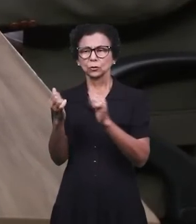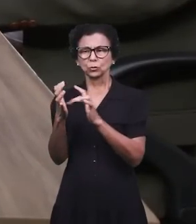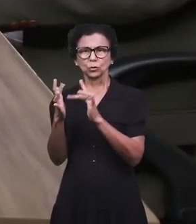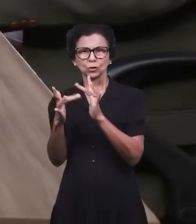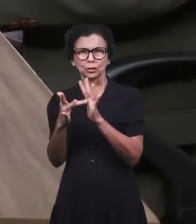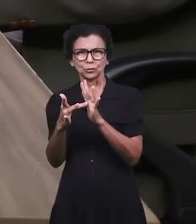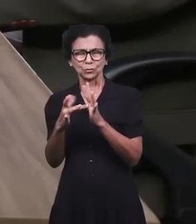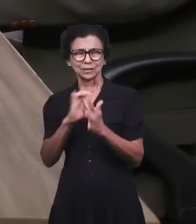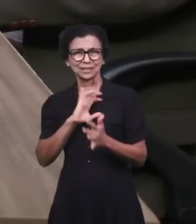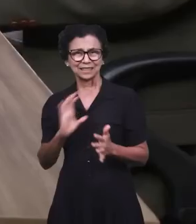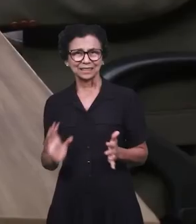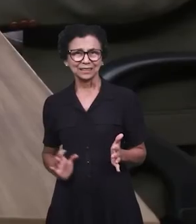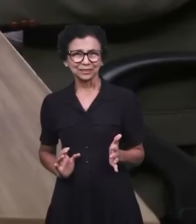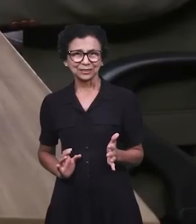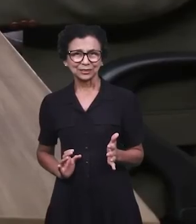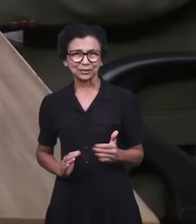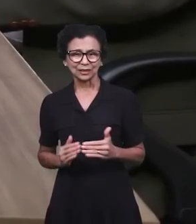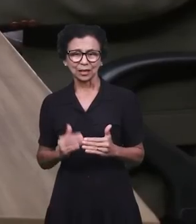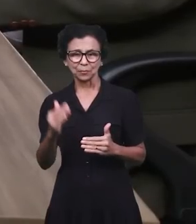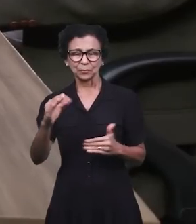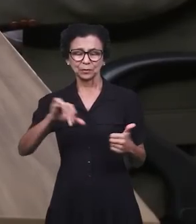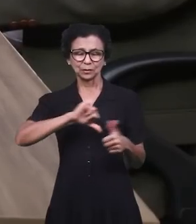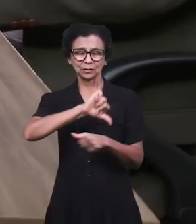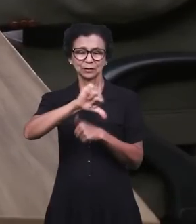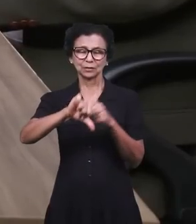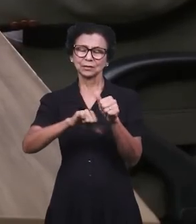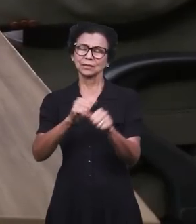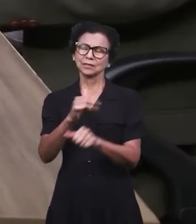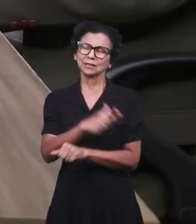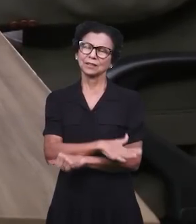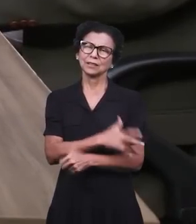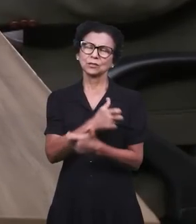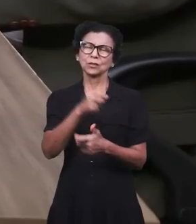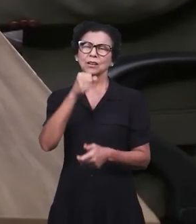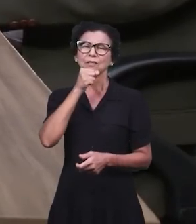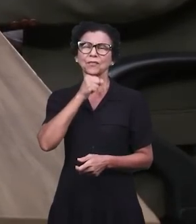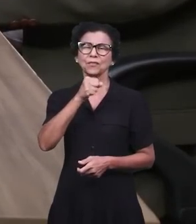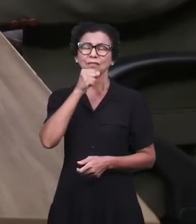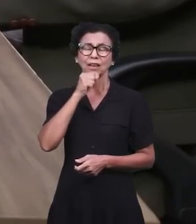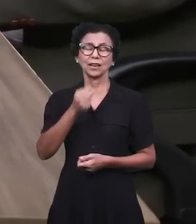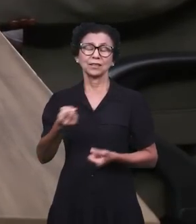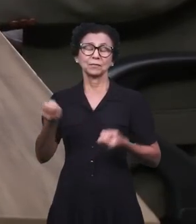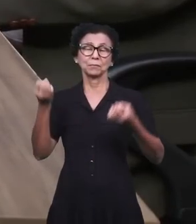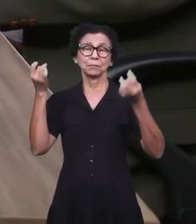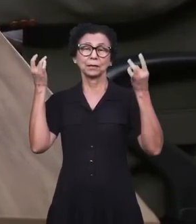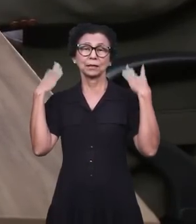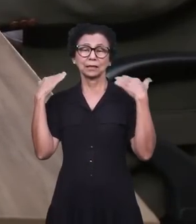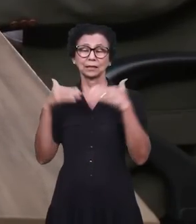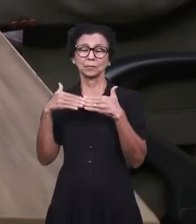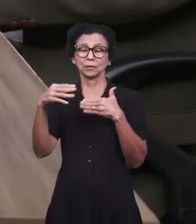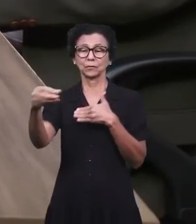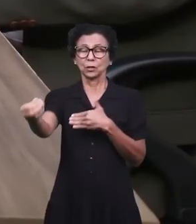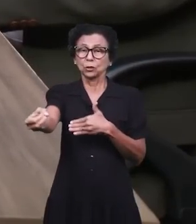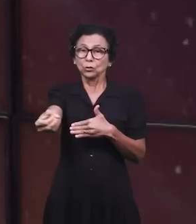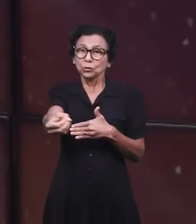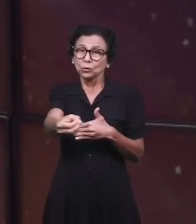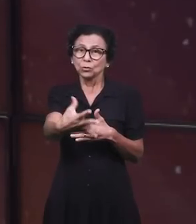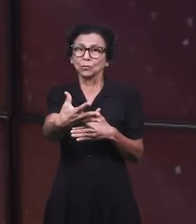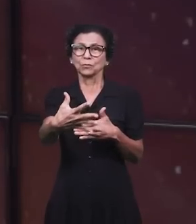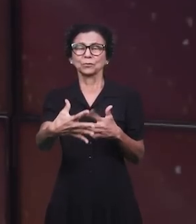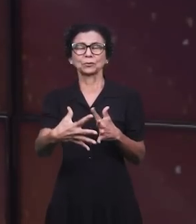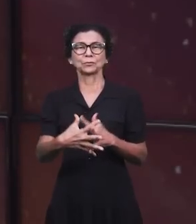nova criatura as coisas velhas já passaram, eis que tudo se fez novo. Então,